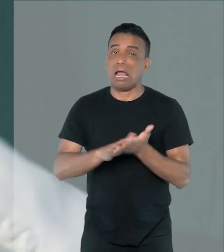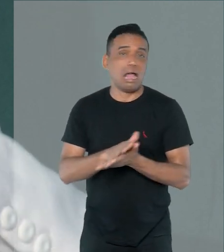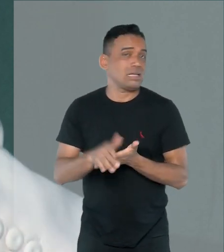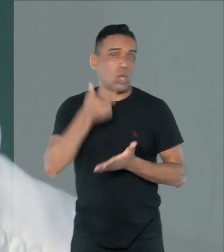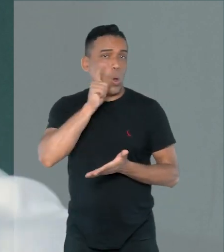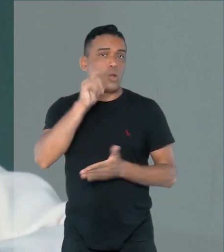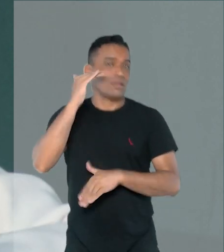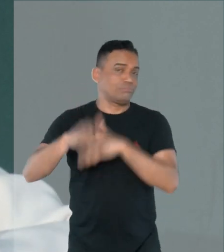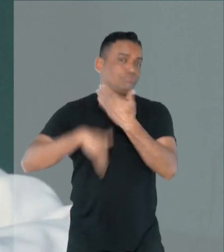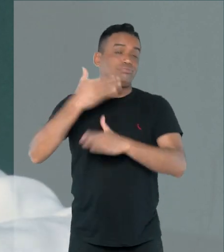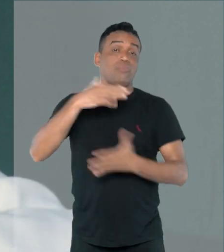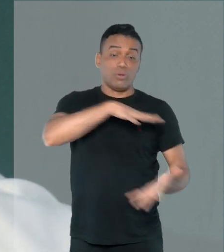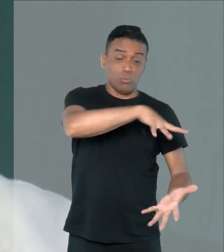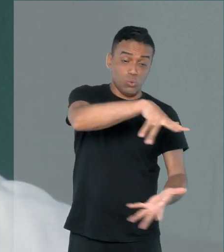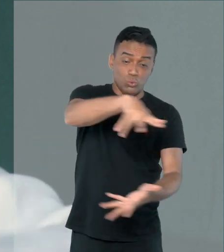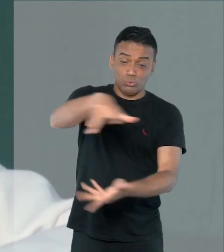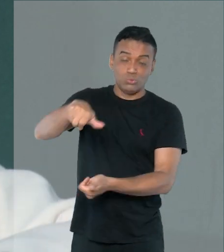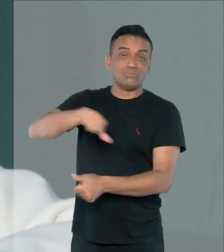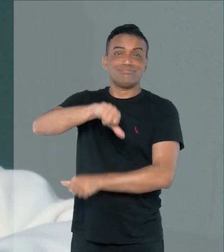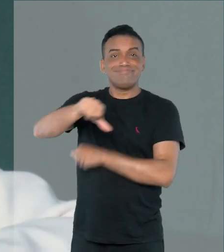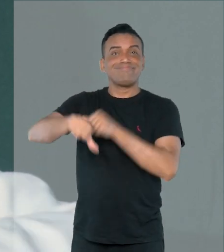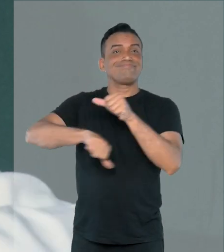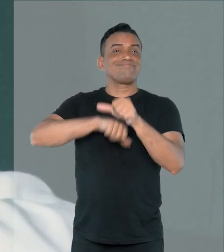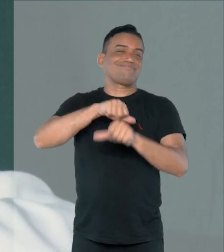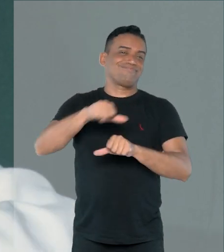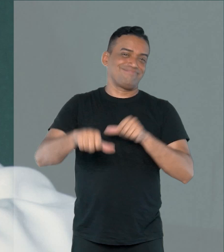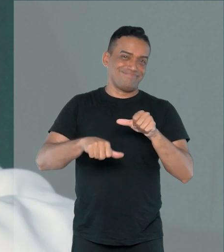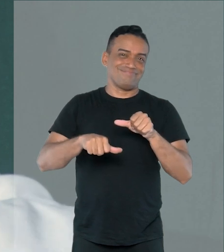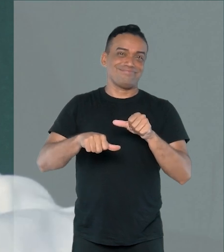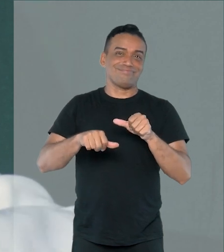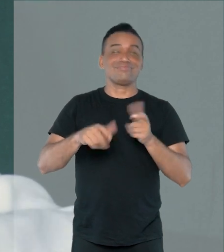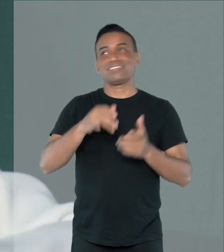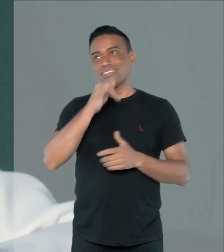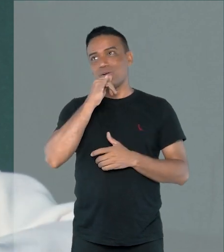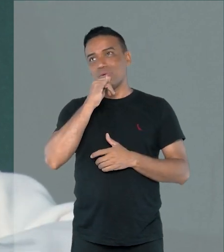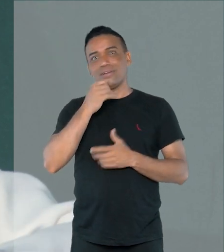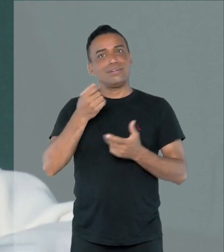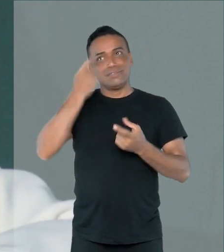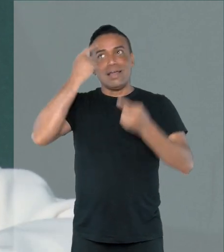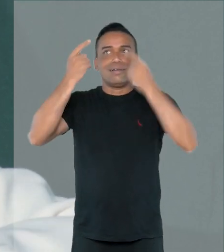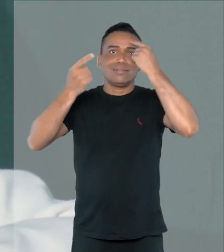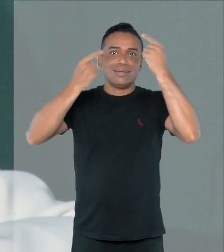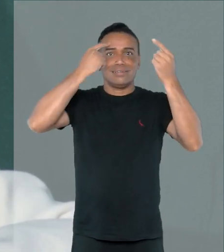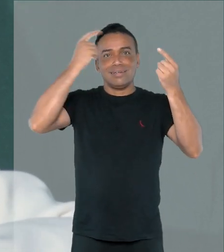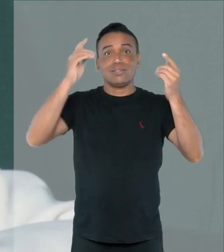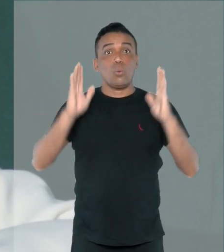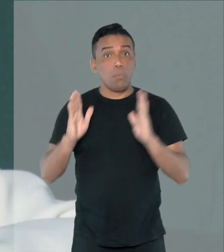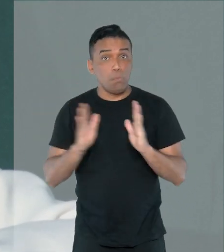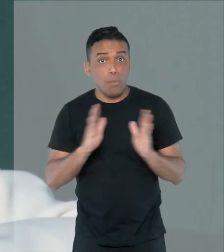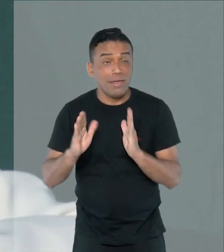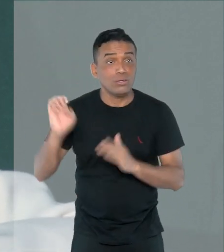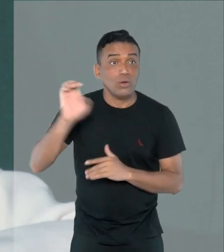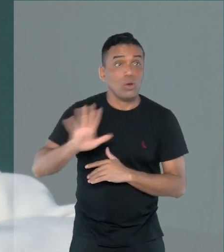porque o mundo está mudando, né? Estamos vivendo outro mundo. Isso é o ocaso de ideias, né? É o momento em que a Europa